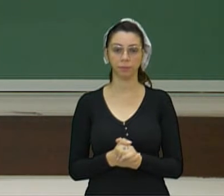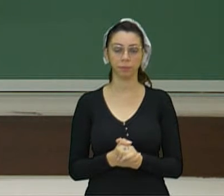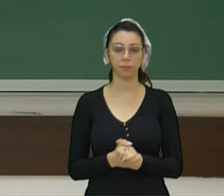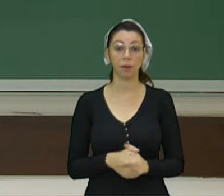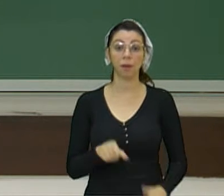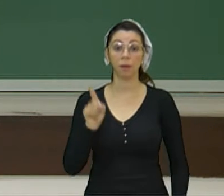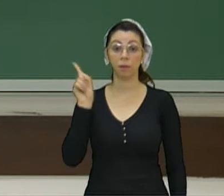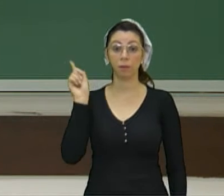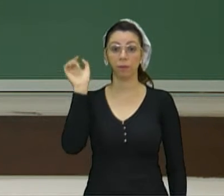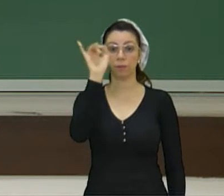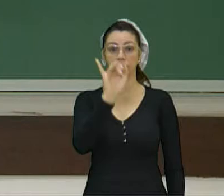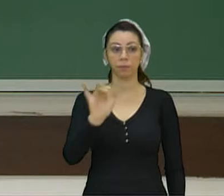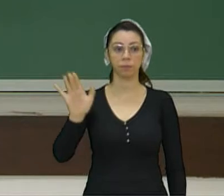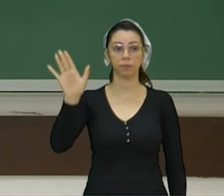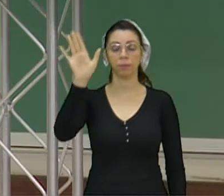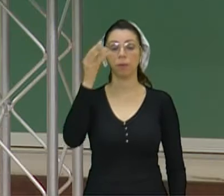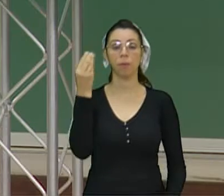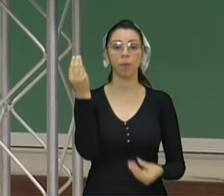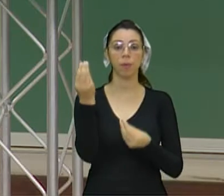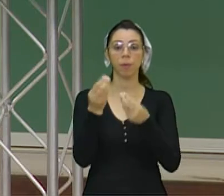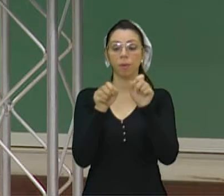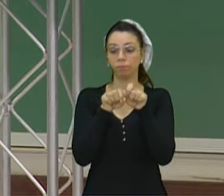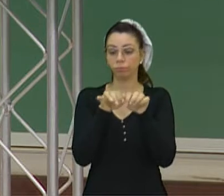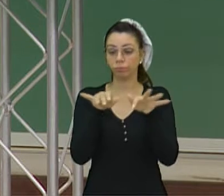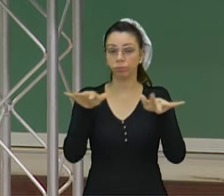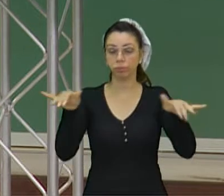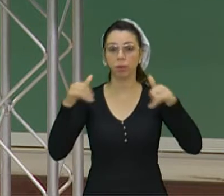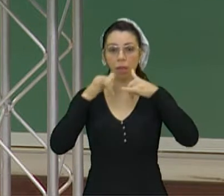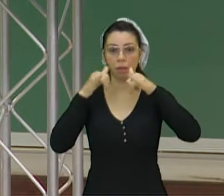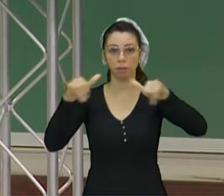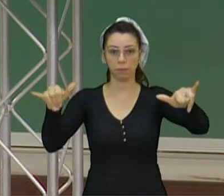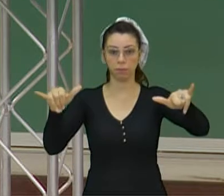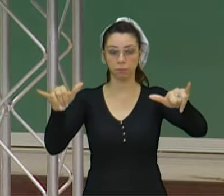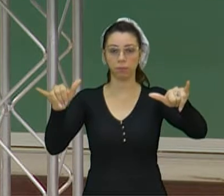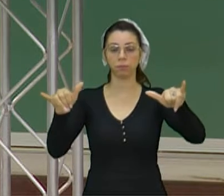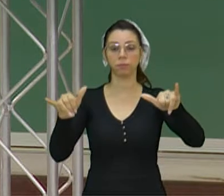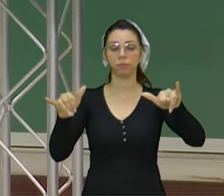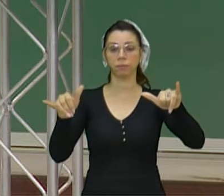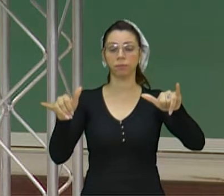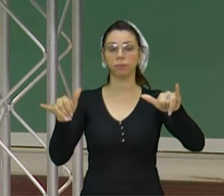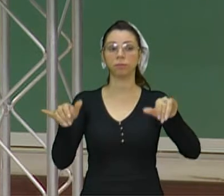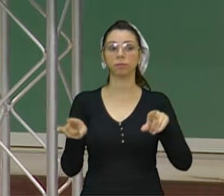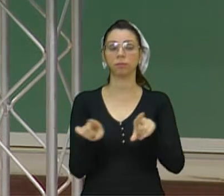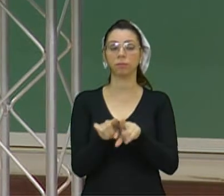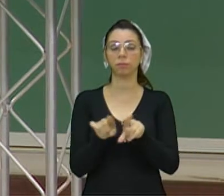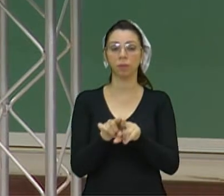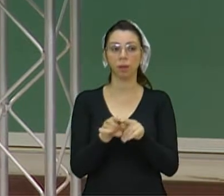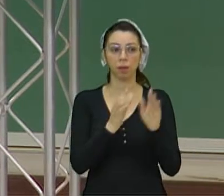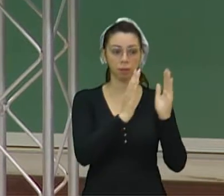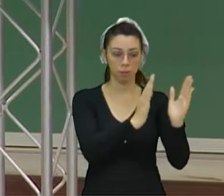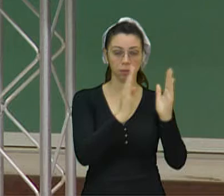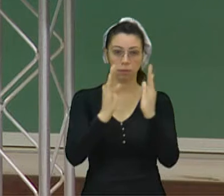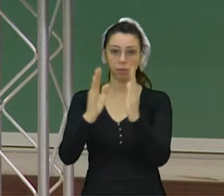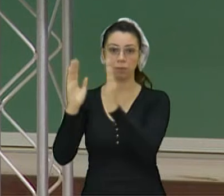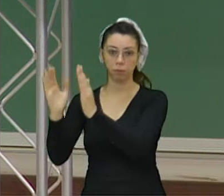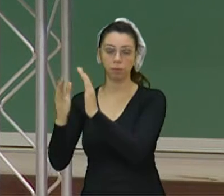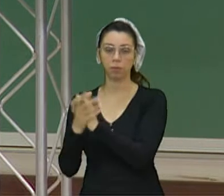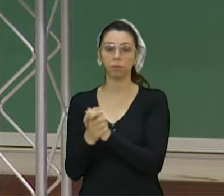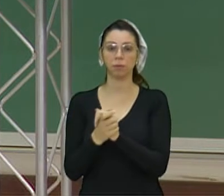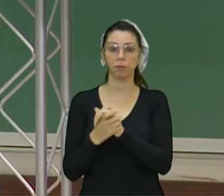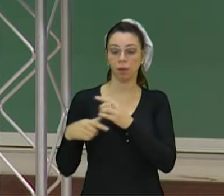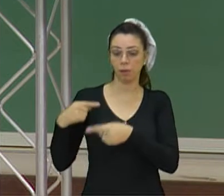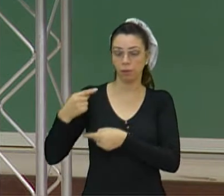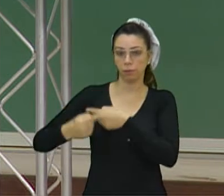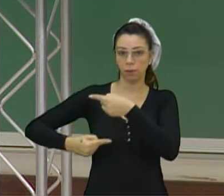nessa figura aqui das redes de transmissão de energia elétrica, que existem essas fases aqui da geração, transmissão